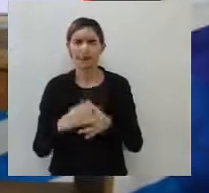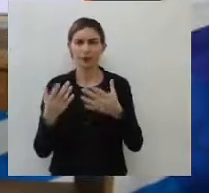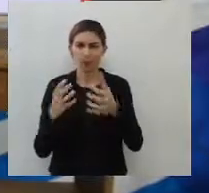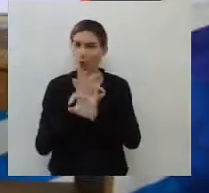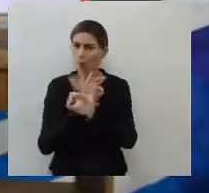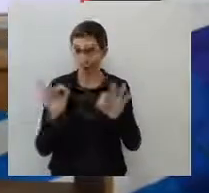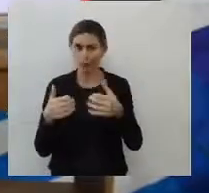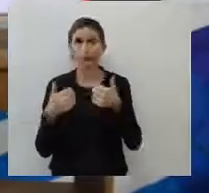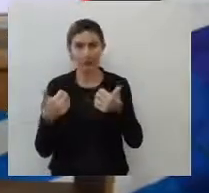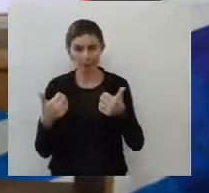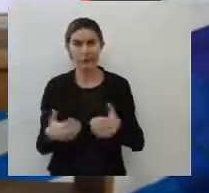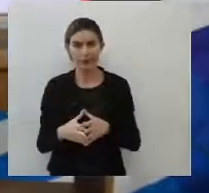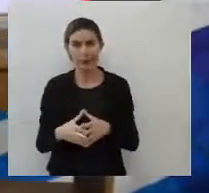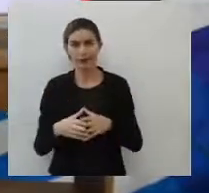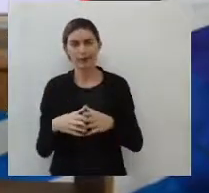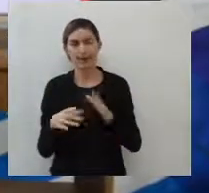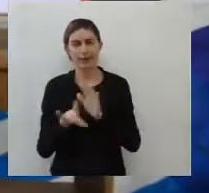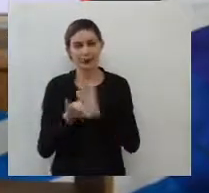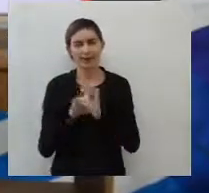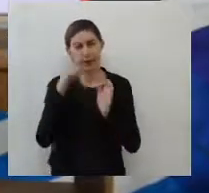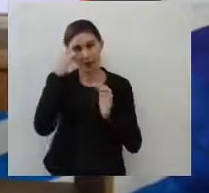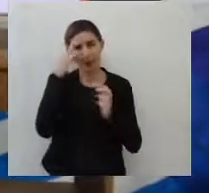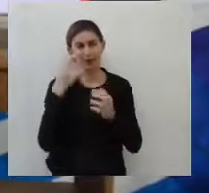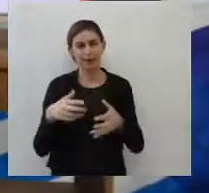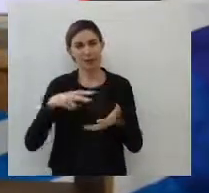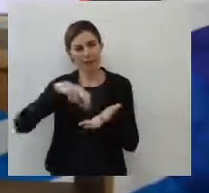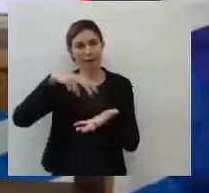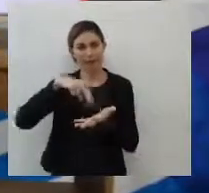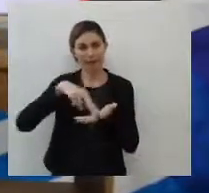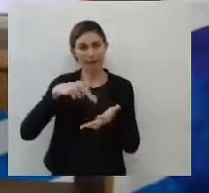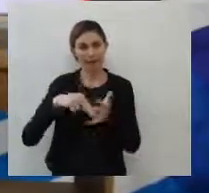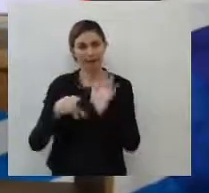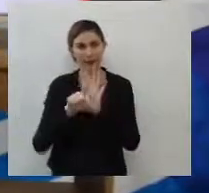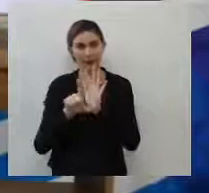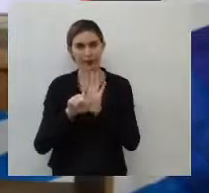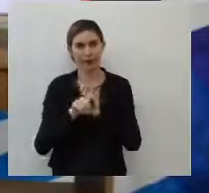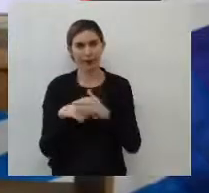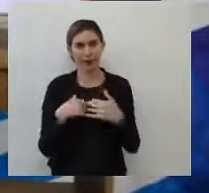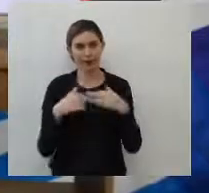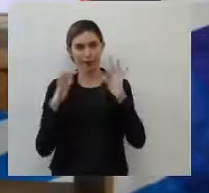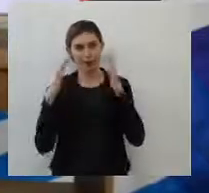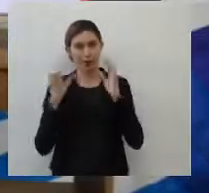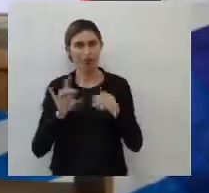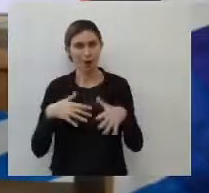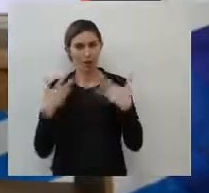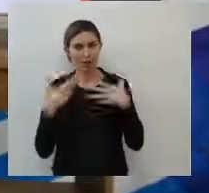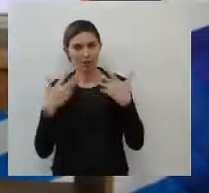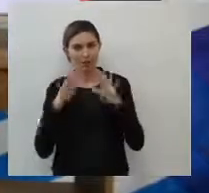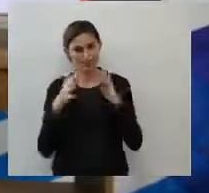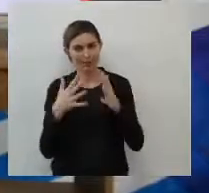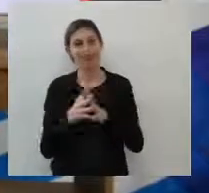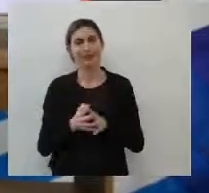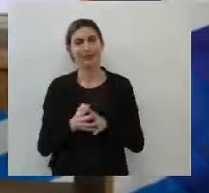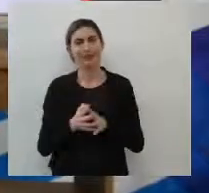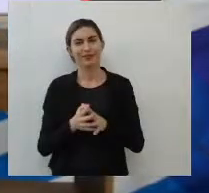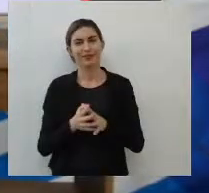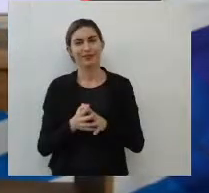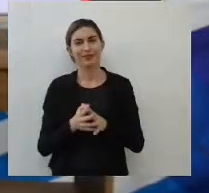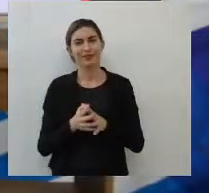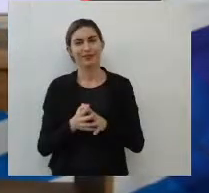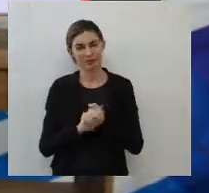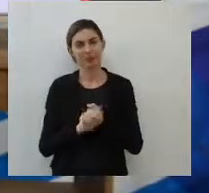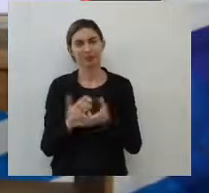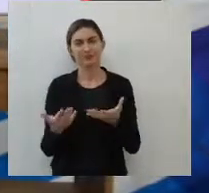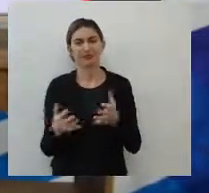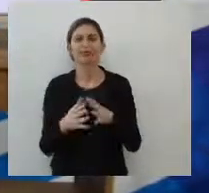Ó, show de bola, hein? Imagina a euforia. Como a menina da Libra fala aí, só alegria. Que beleza,